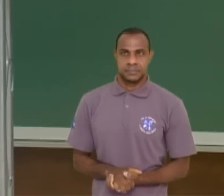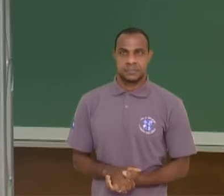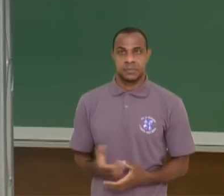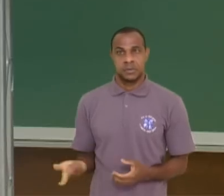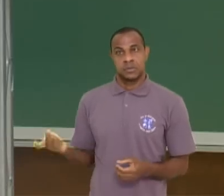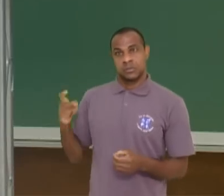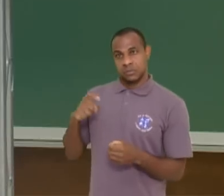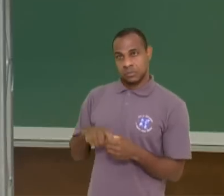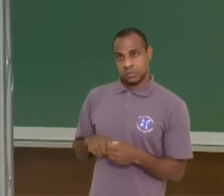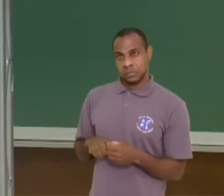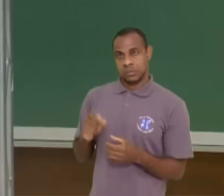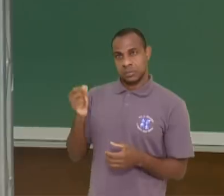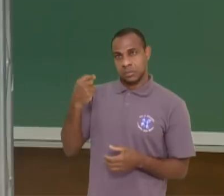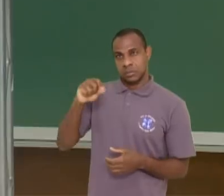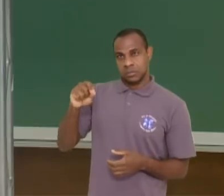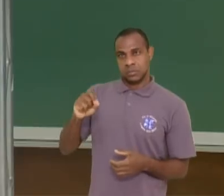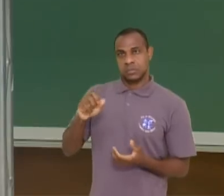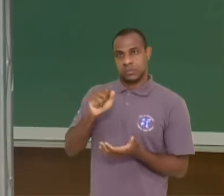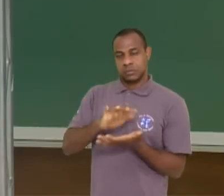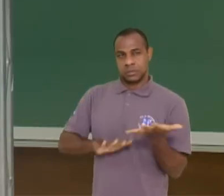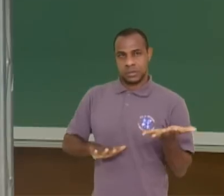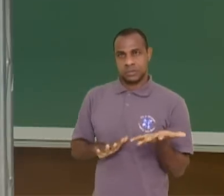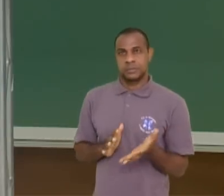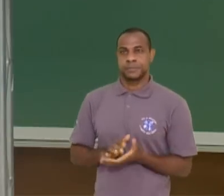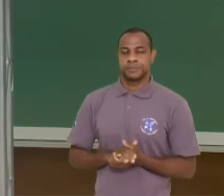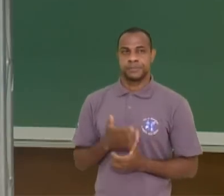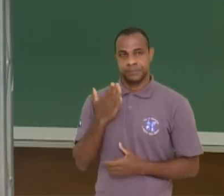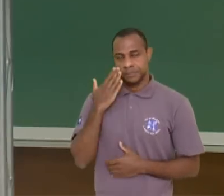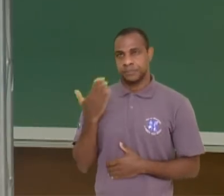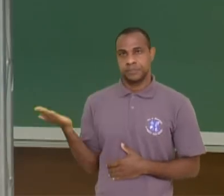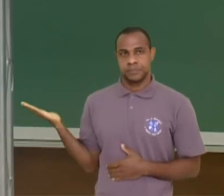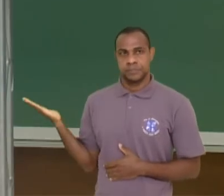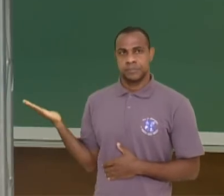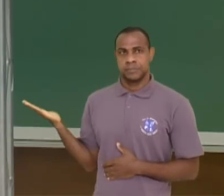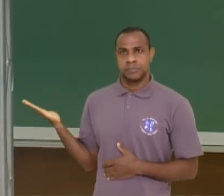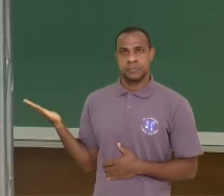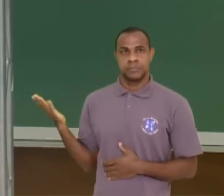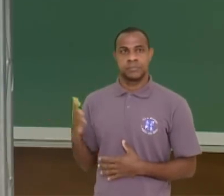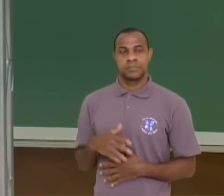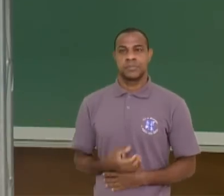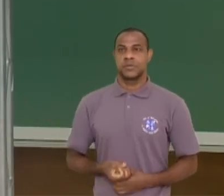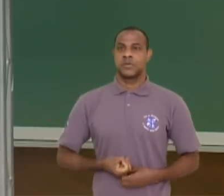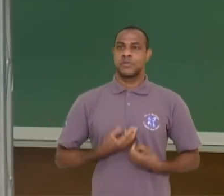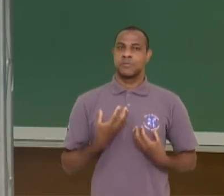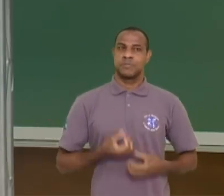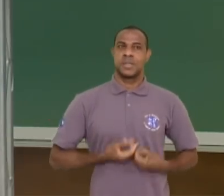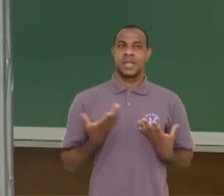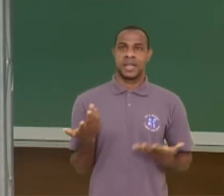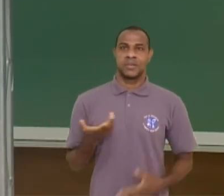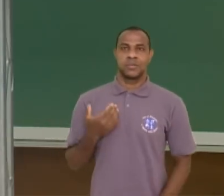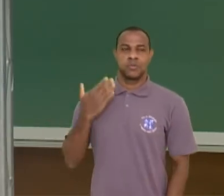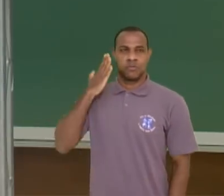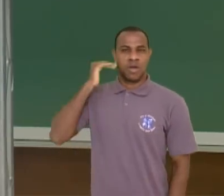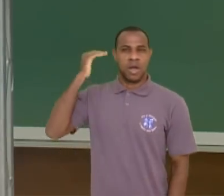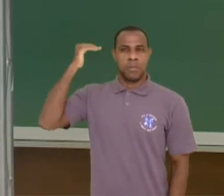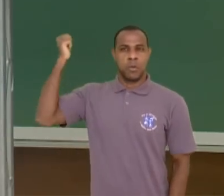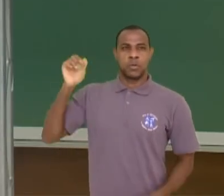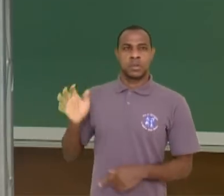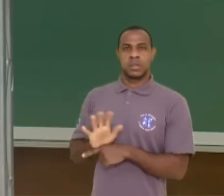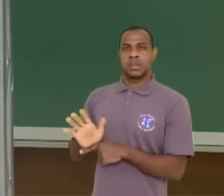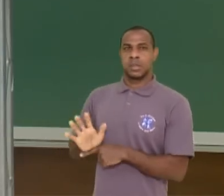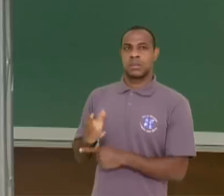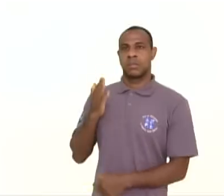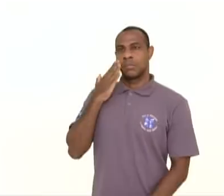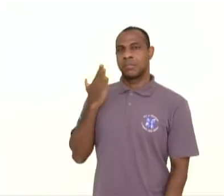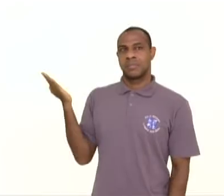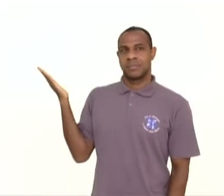Retornando então, galera, com a correção da atividade que tinha ficado aqui para vocês, então, inspirado ali num dos gênios do cinema, né, nós temos o quê? A